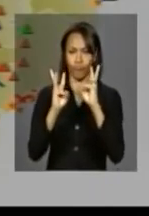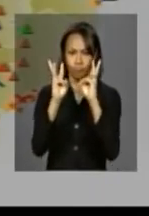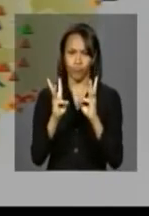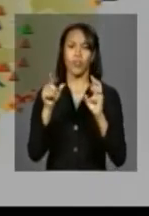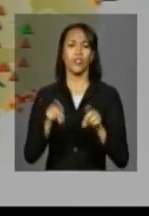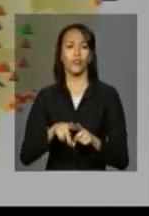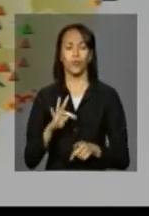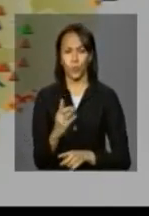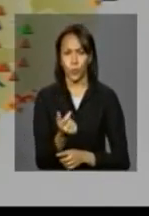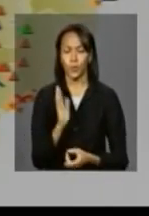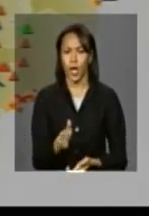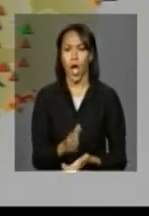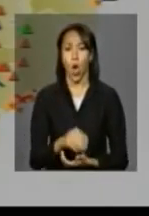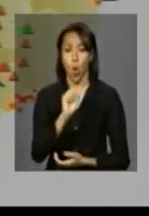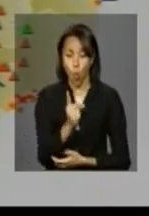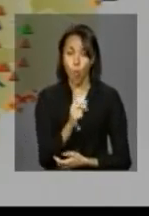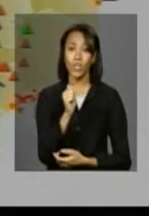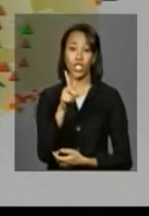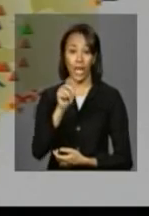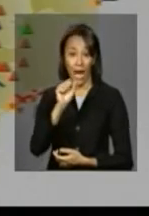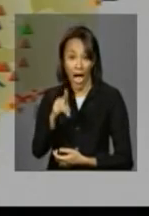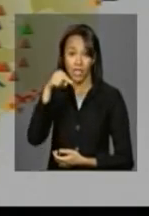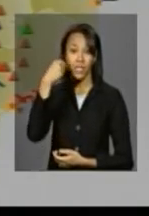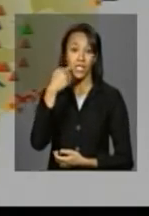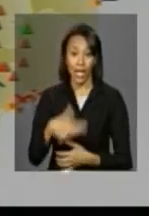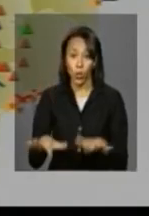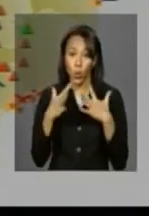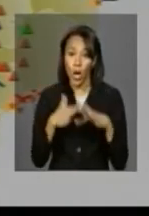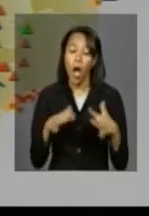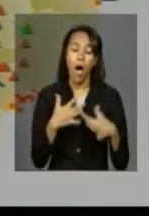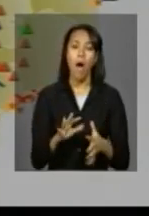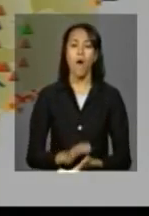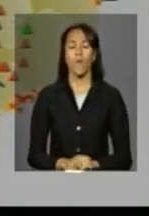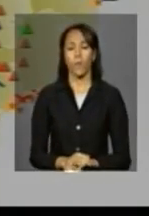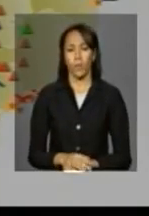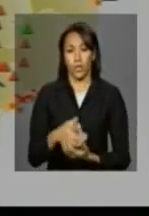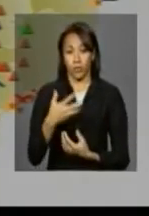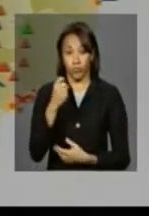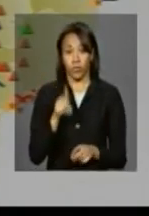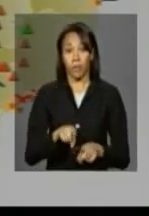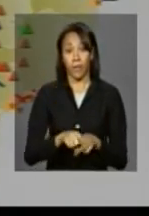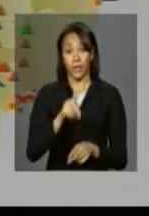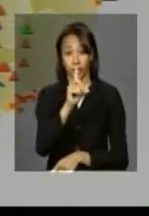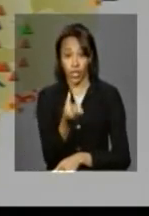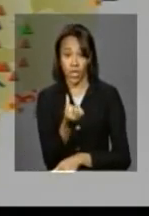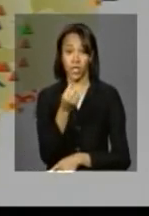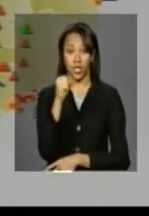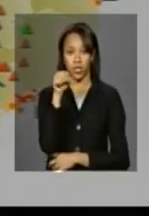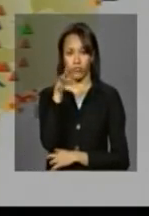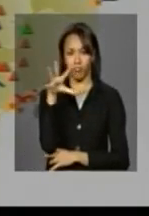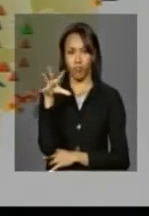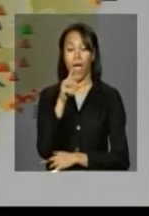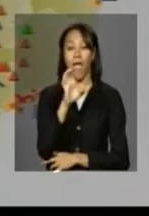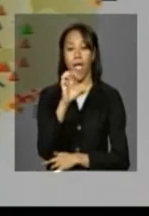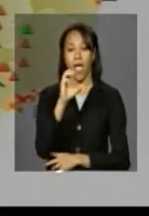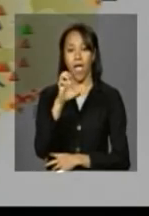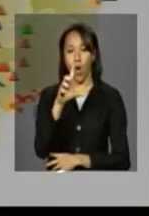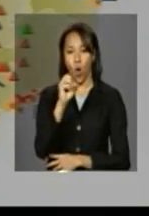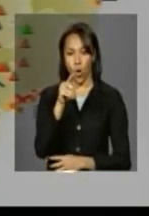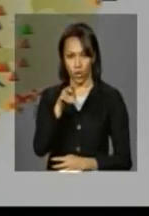de biomassa, 1 de gás natural, 3 a óleo, 16 eólicas e 3 pequenas centrais elétricas,